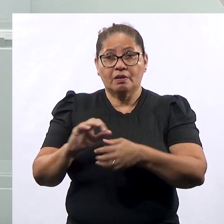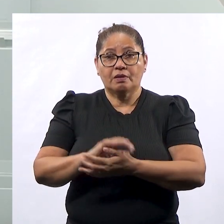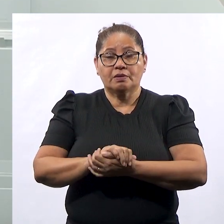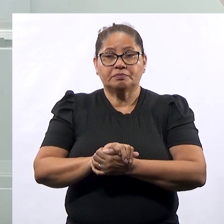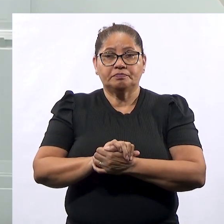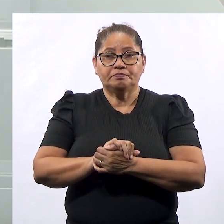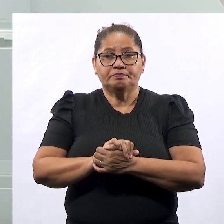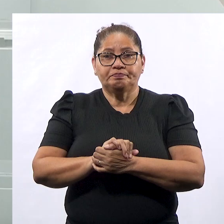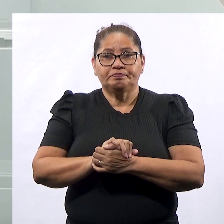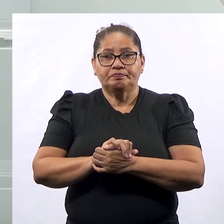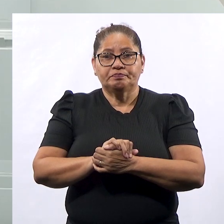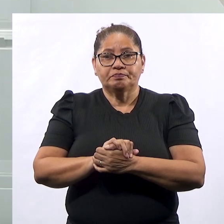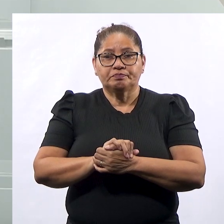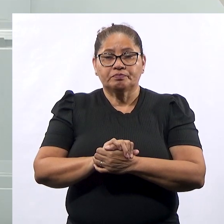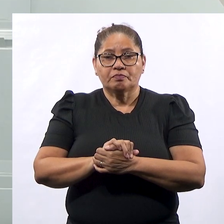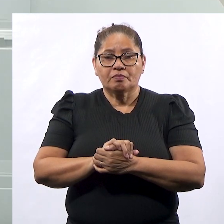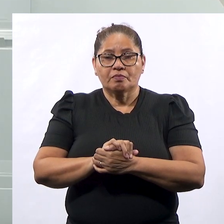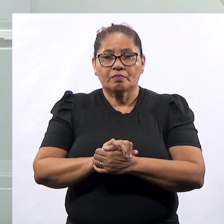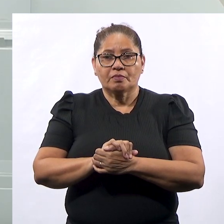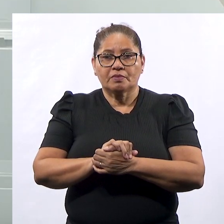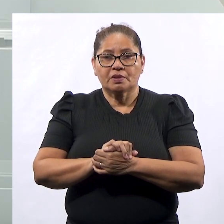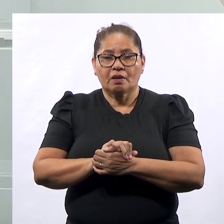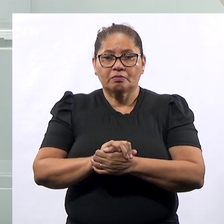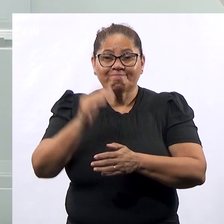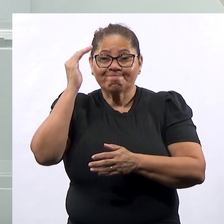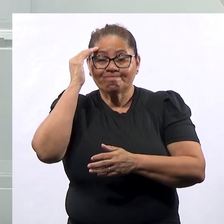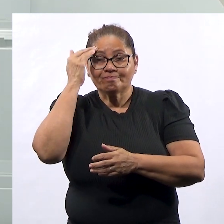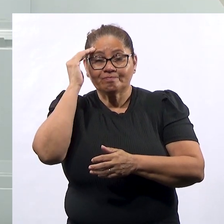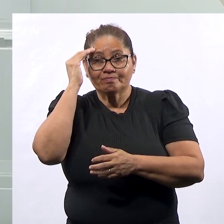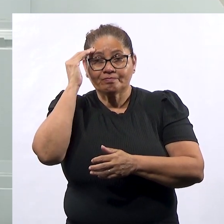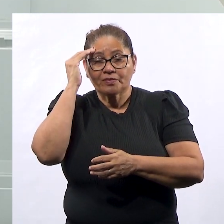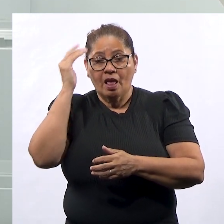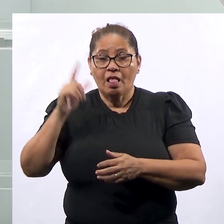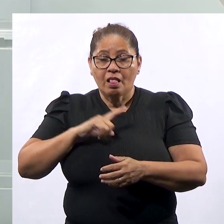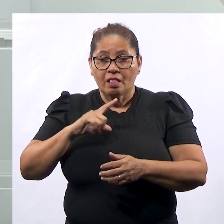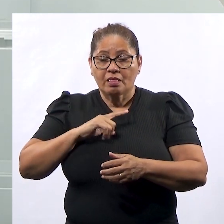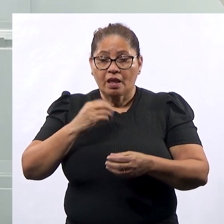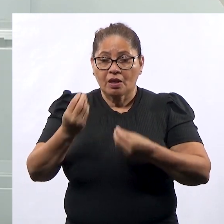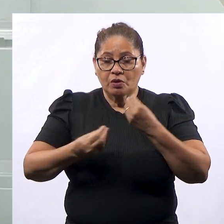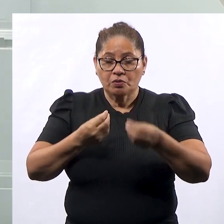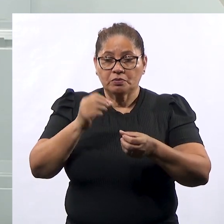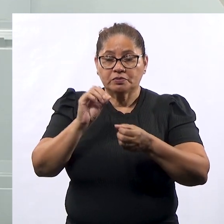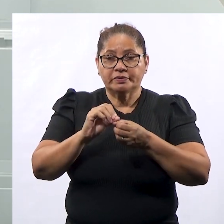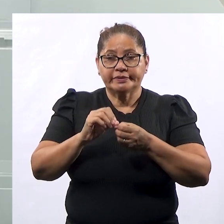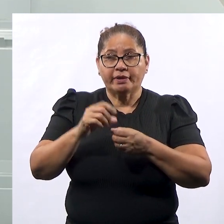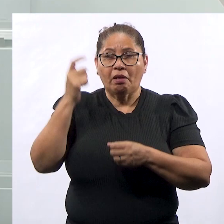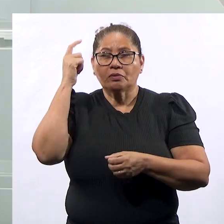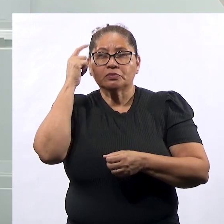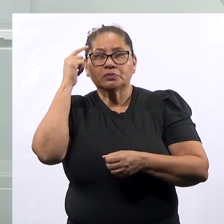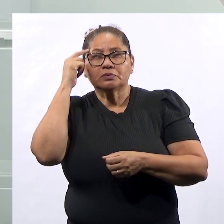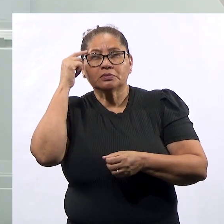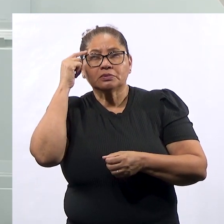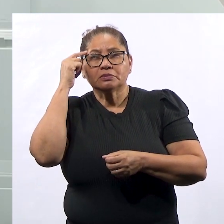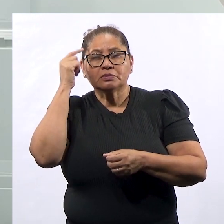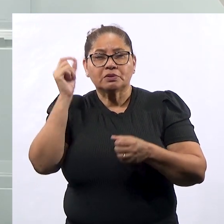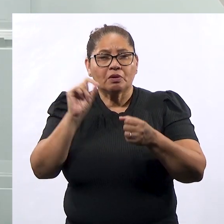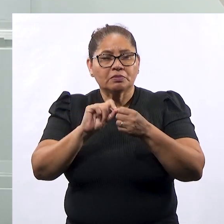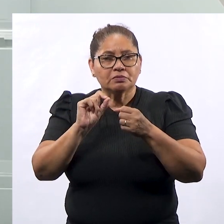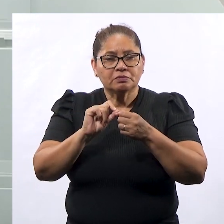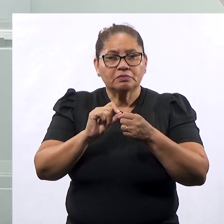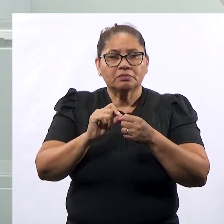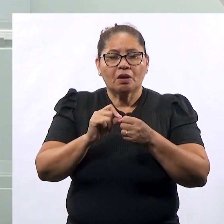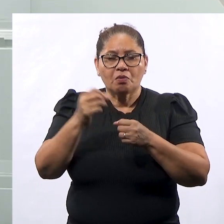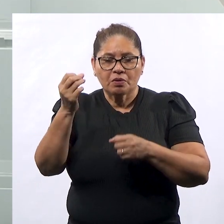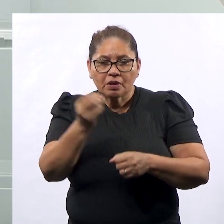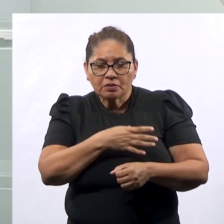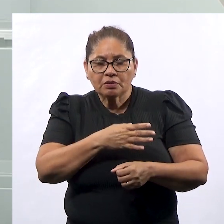avaliativo, ele no seu cerne está a compreensão de que eu tenho uma ação, eu tenho a reflexão sobre essa ação e